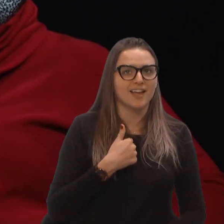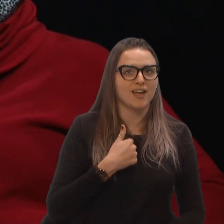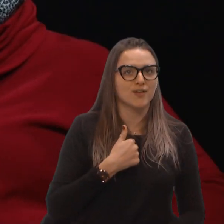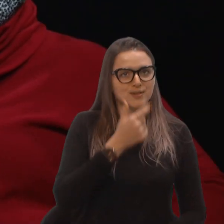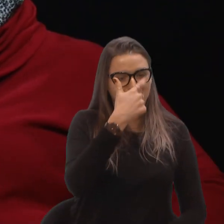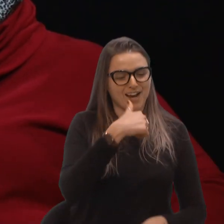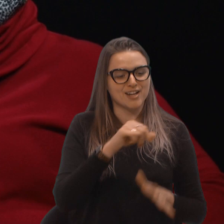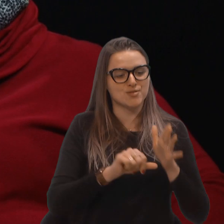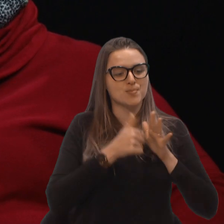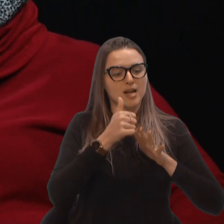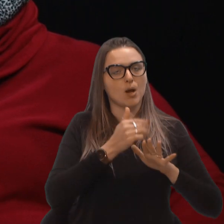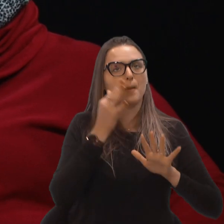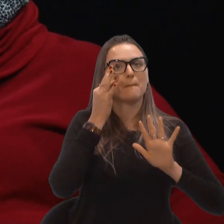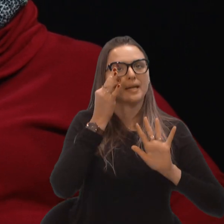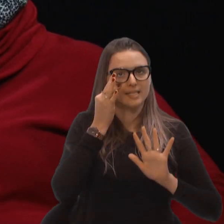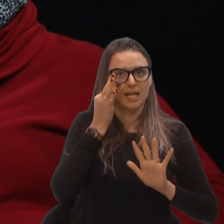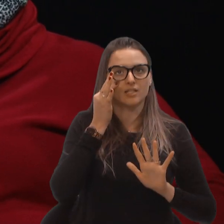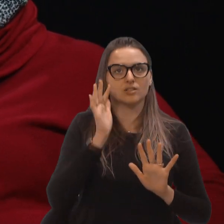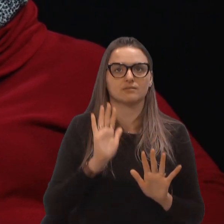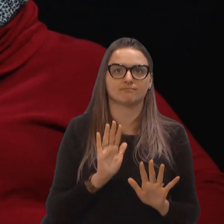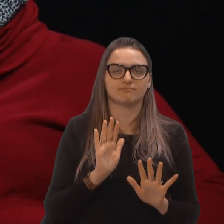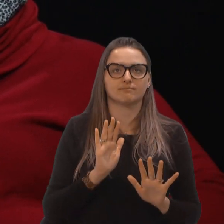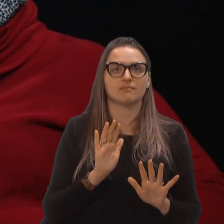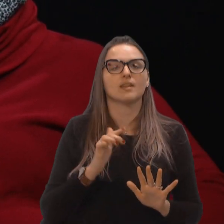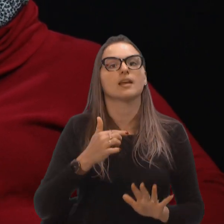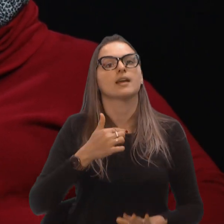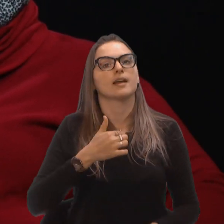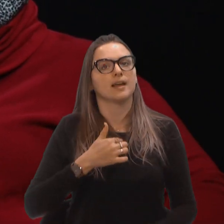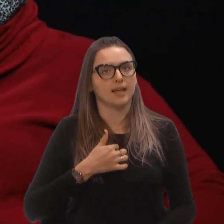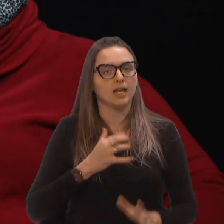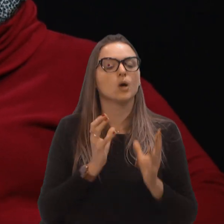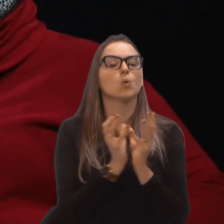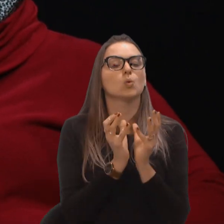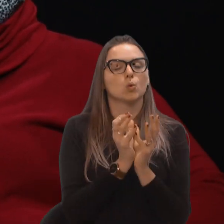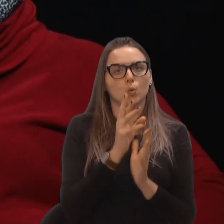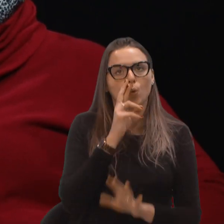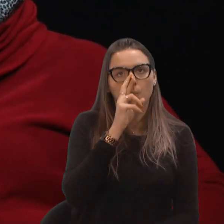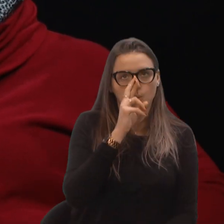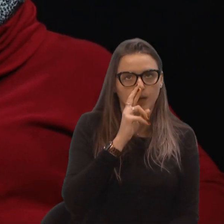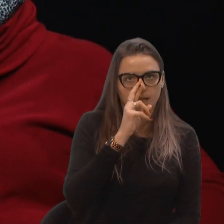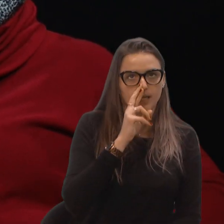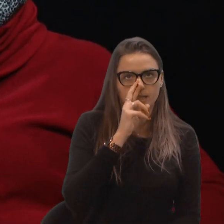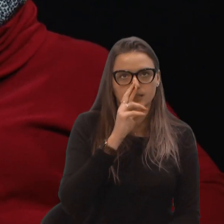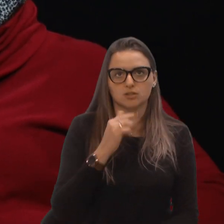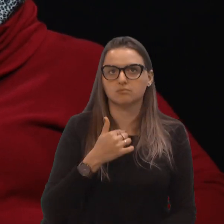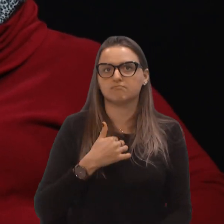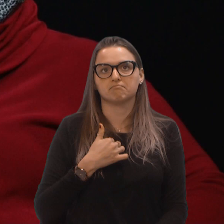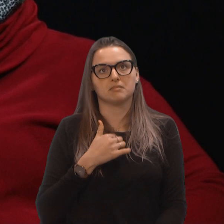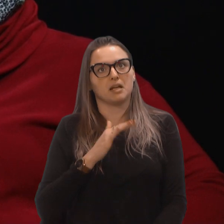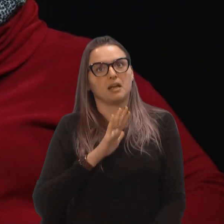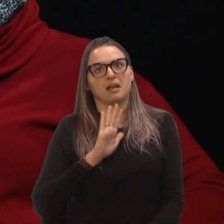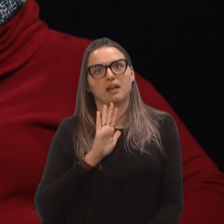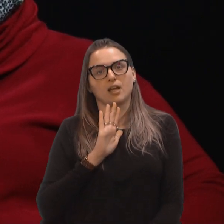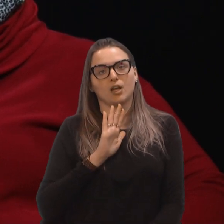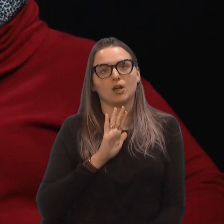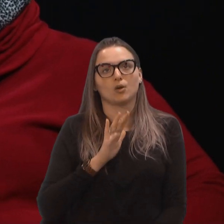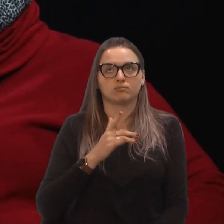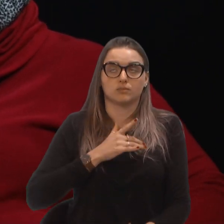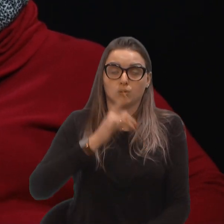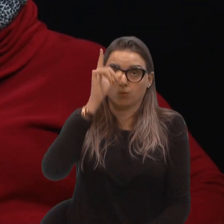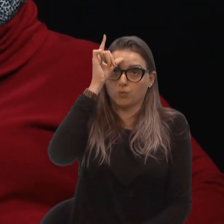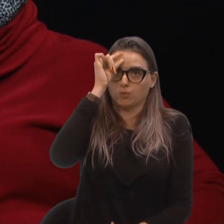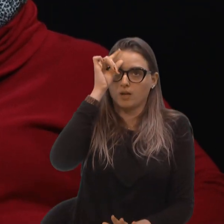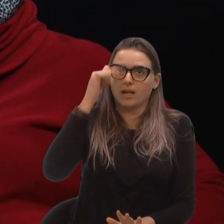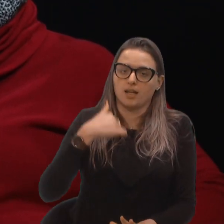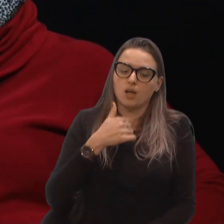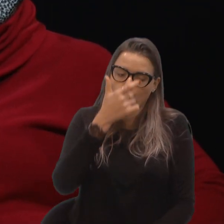Eu prefiro estar presente. Apesar de eu estar no grupo de risco, eu não me considero, porque eu sou uma